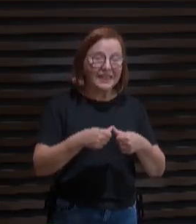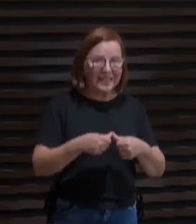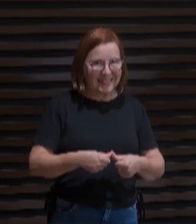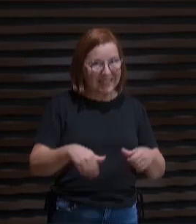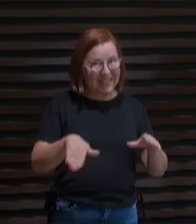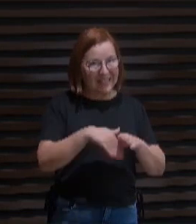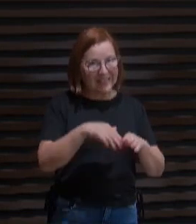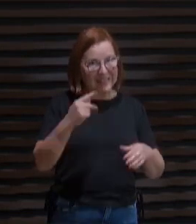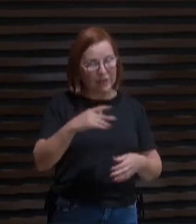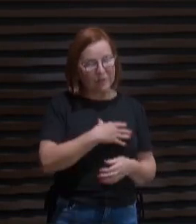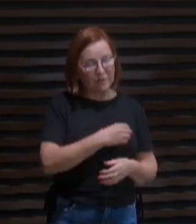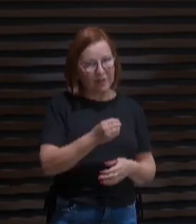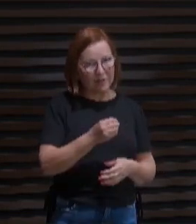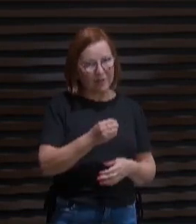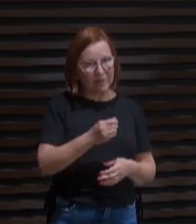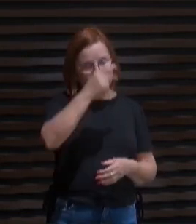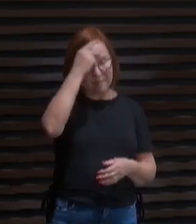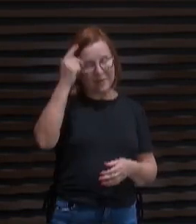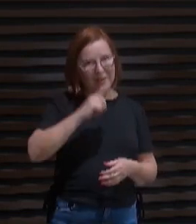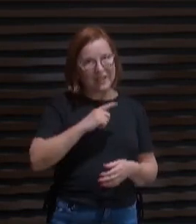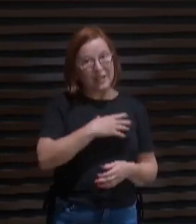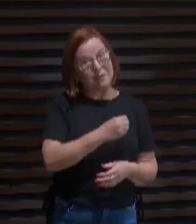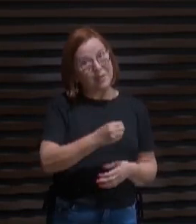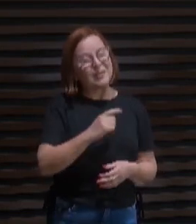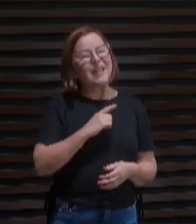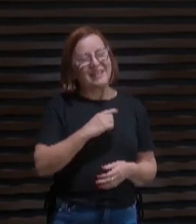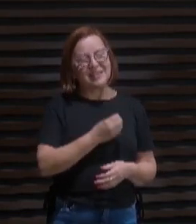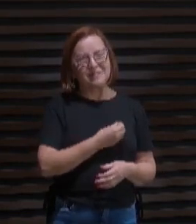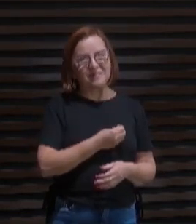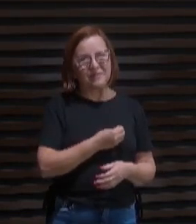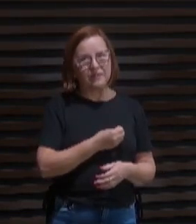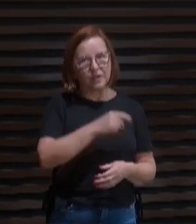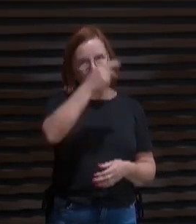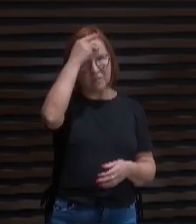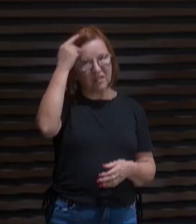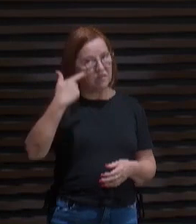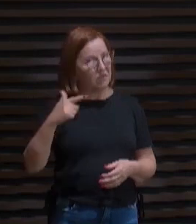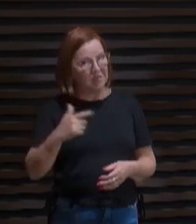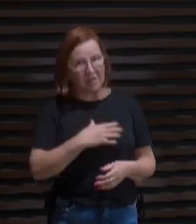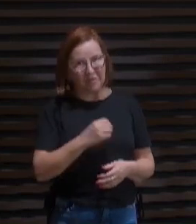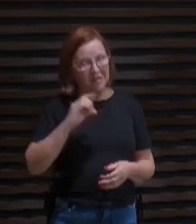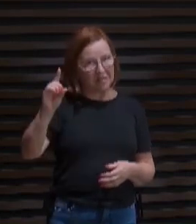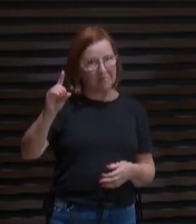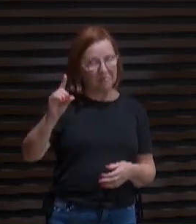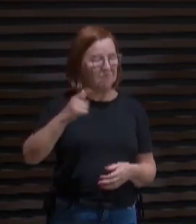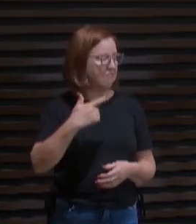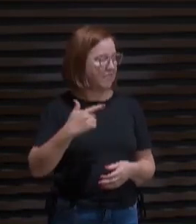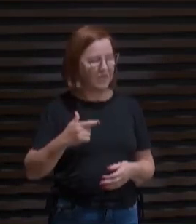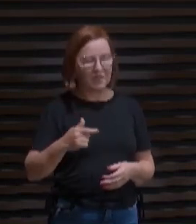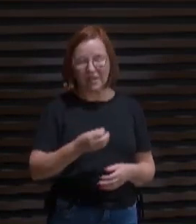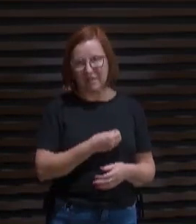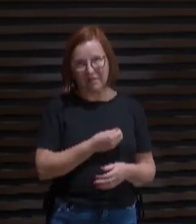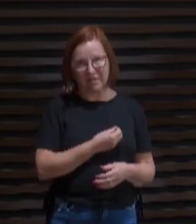Filho. Quem tem o Filho, tem a vida. Quem não tem o Filho de Deus, não tem a